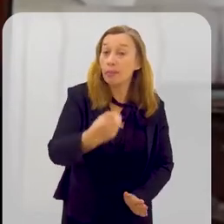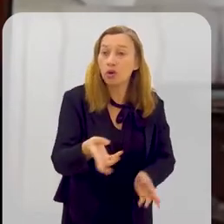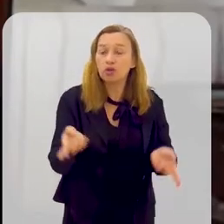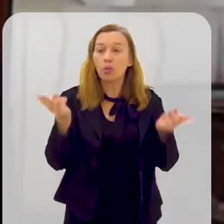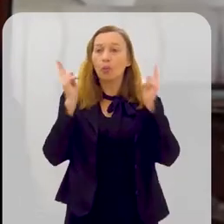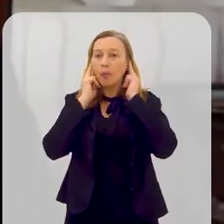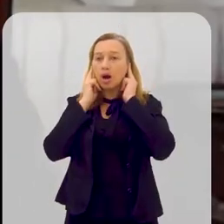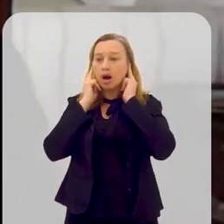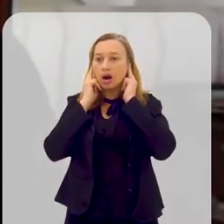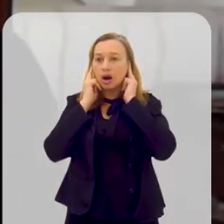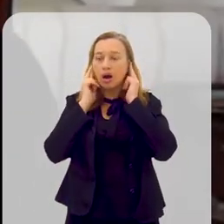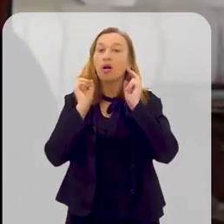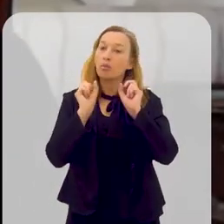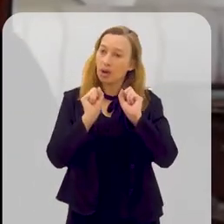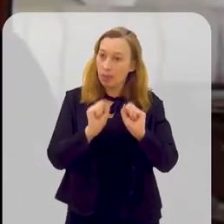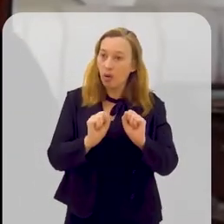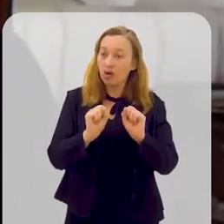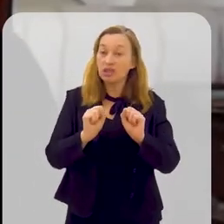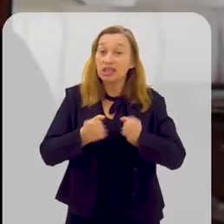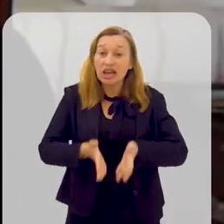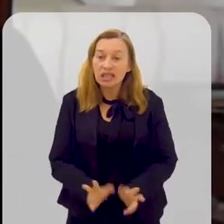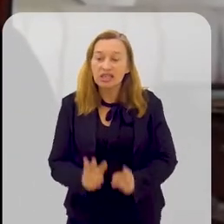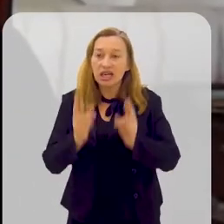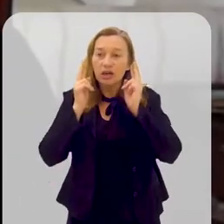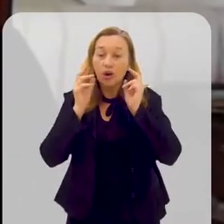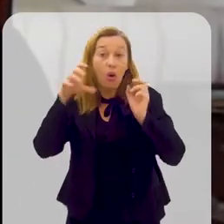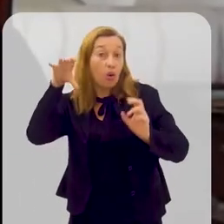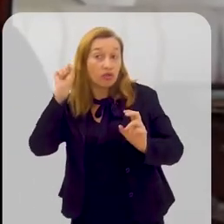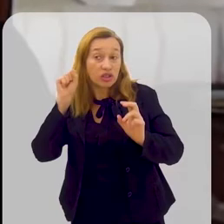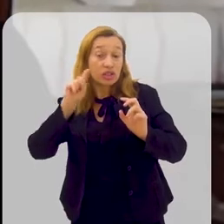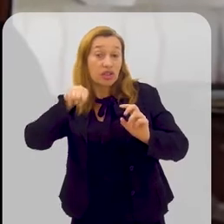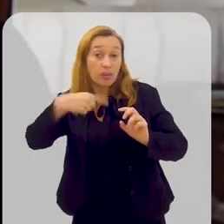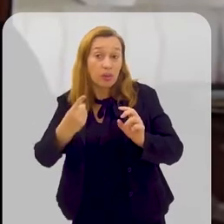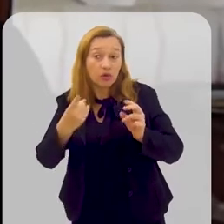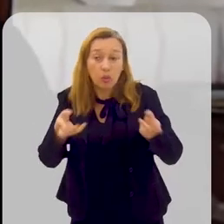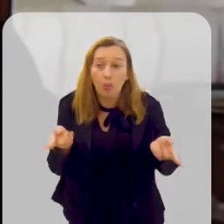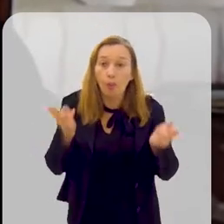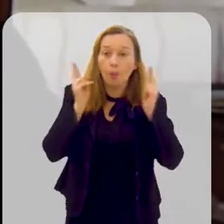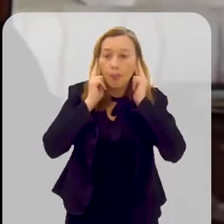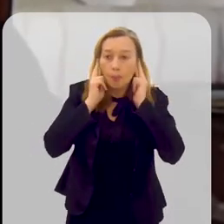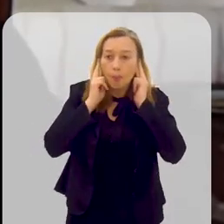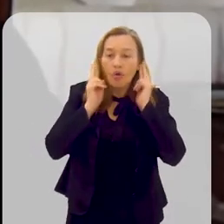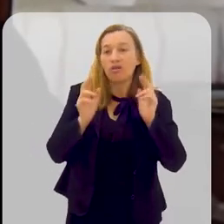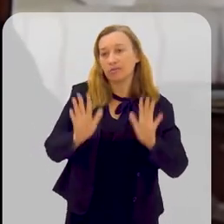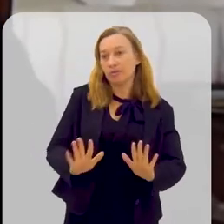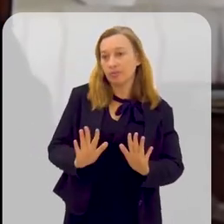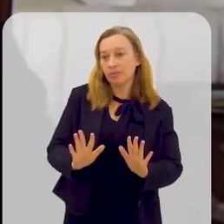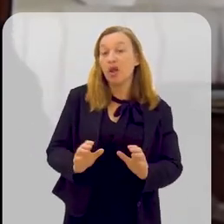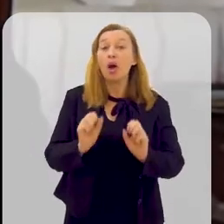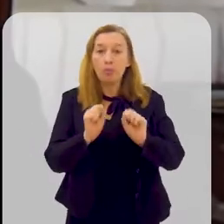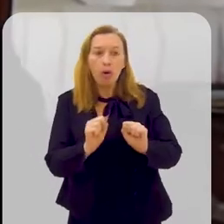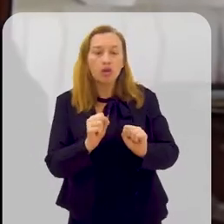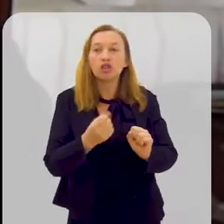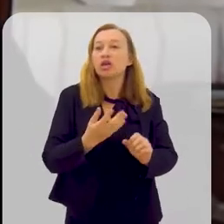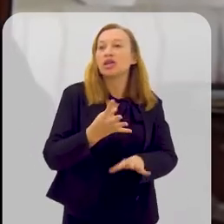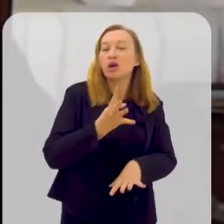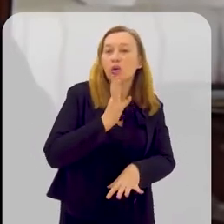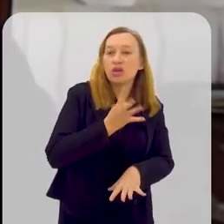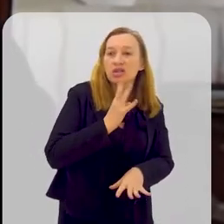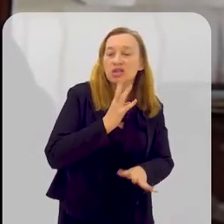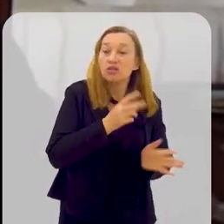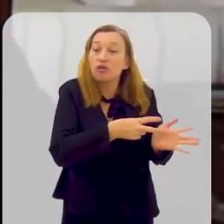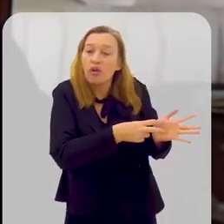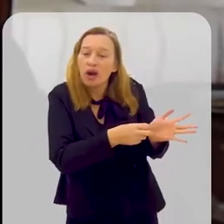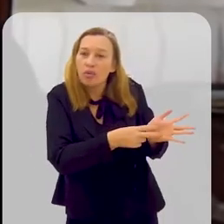ensurdeceu ela pode ter adquirido linguagem falado conhecer o vocabulário compatível